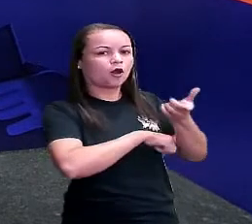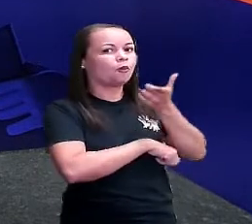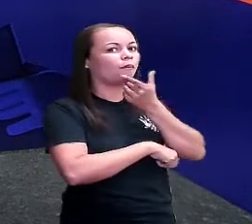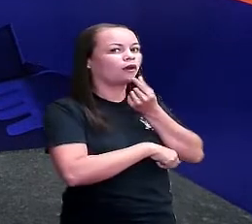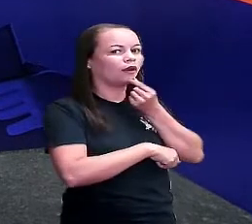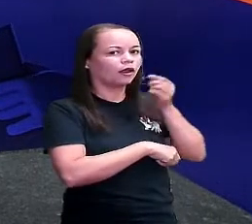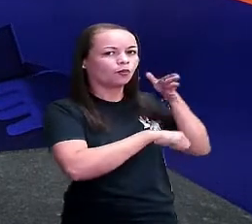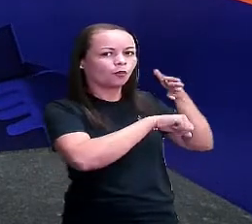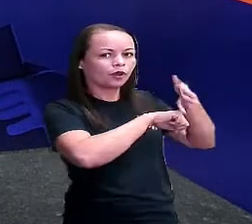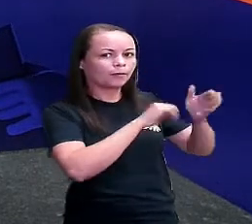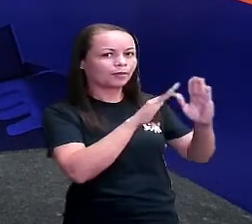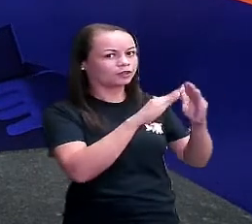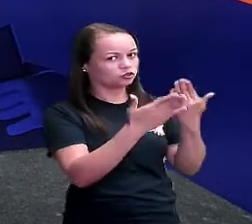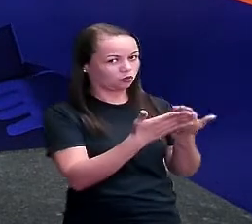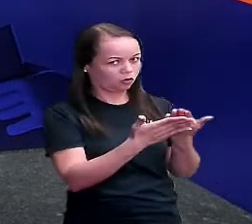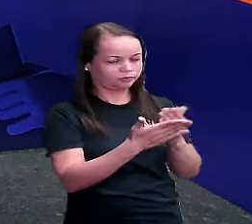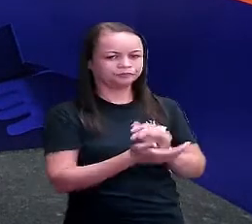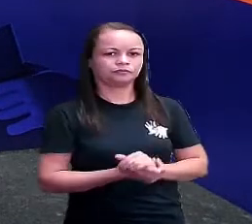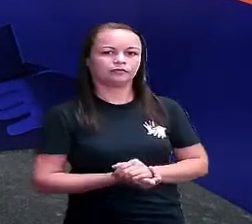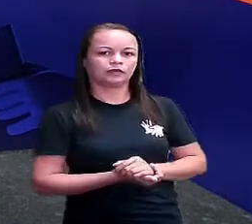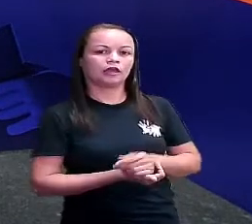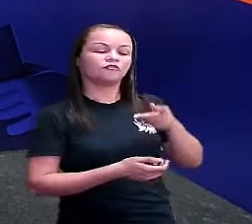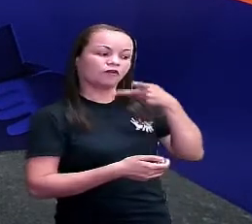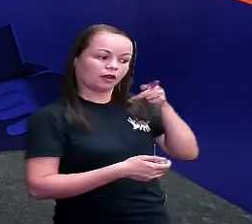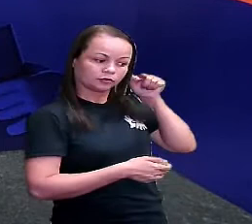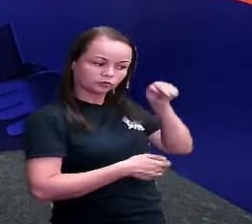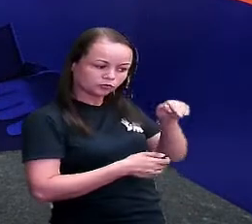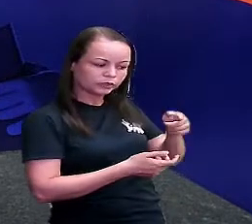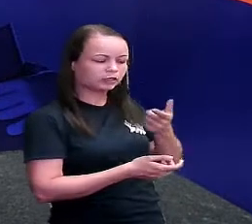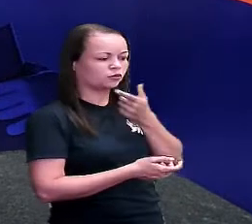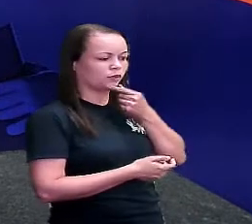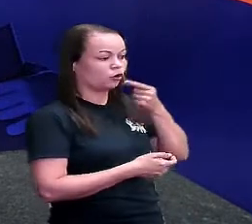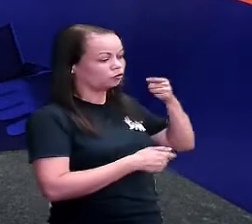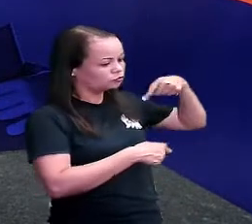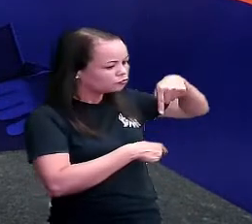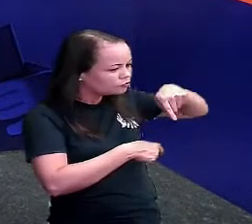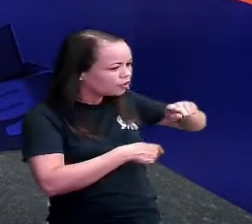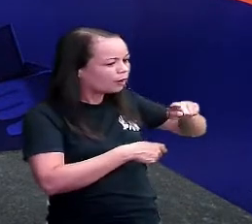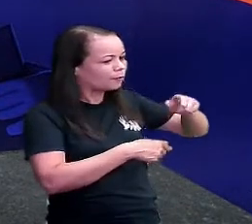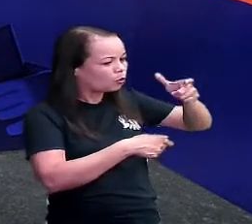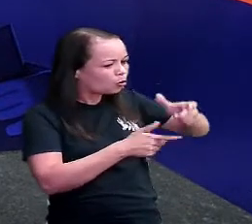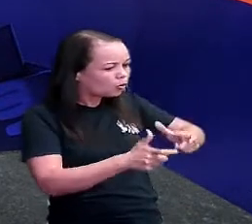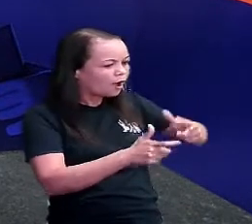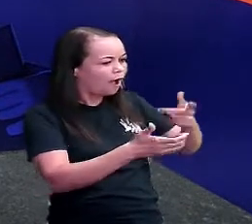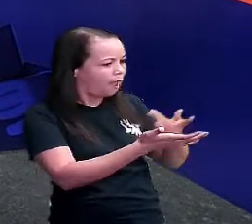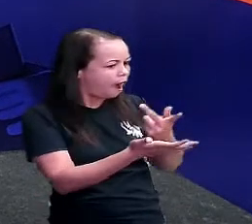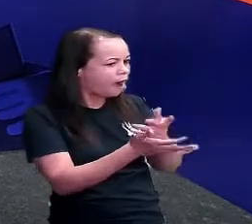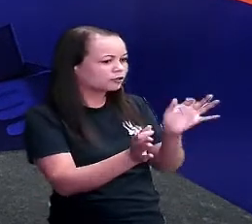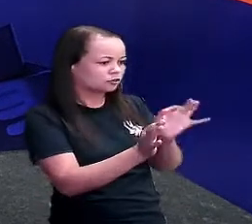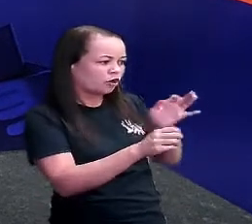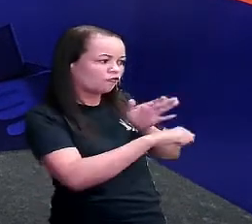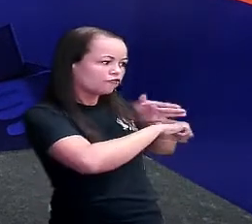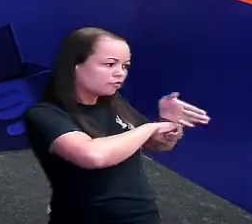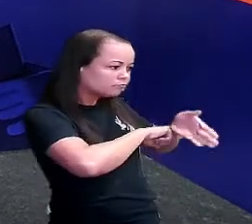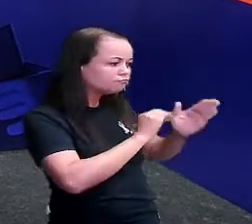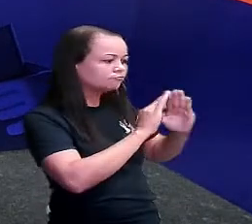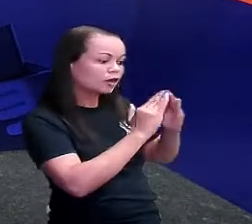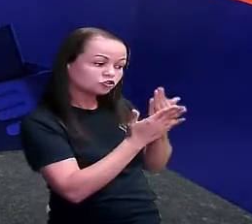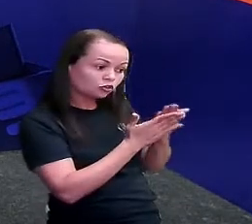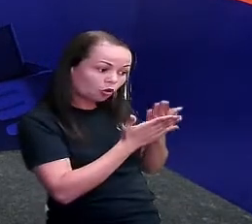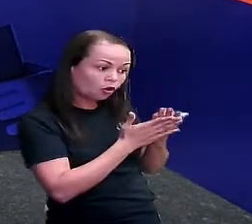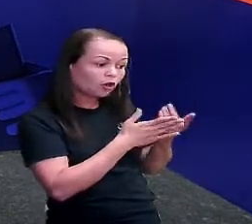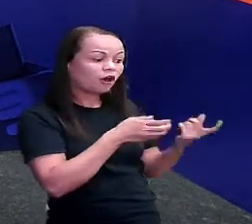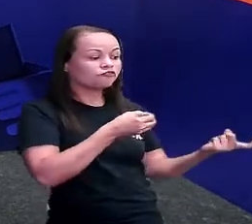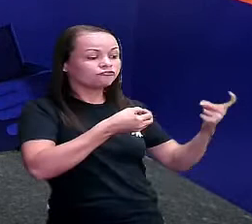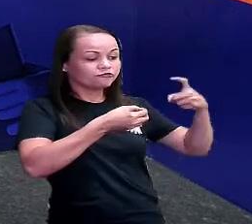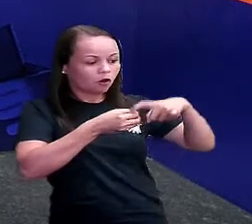fazendo recomendações. Pinóquio, não vá para o lugar errado. Pinóquio, vá direto para a escola, venha direto para casa, não